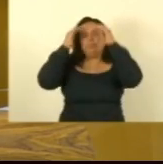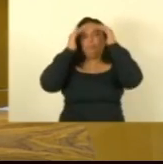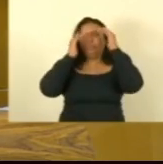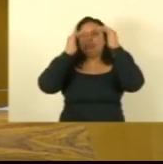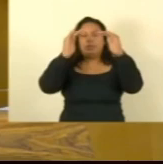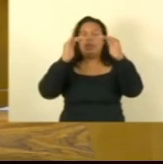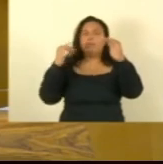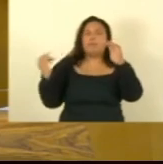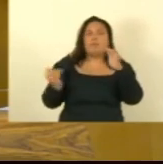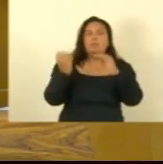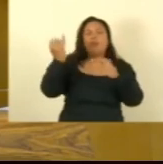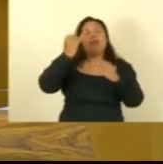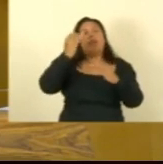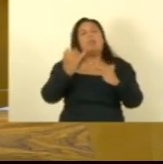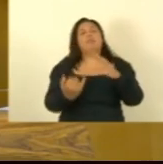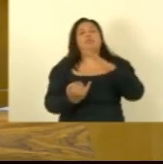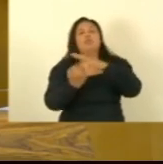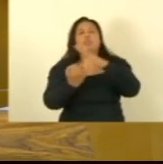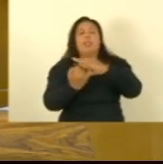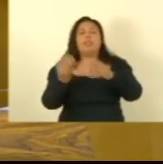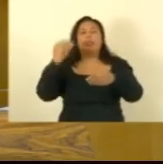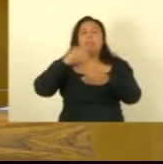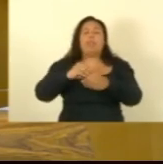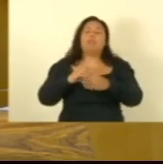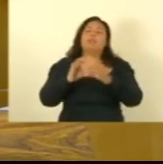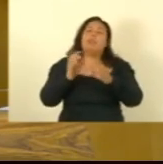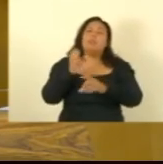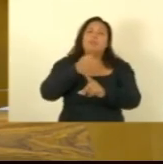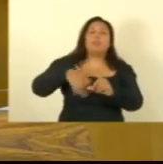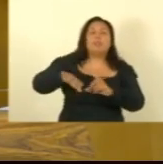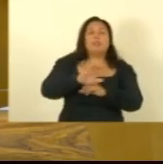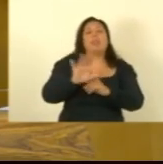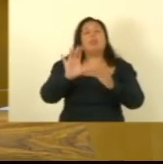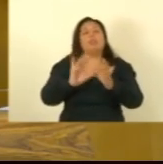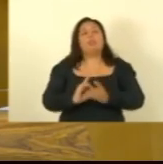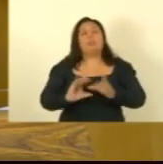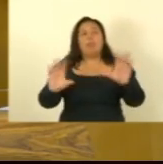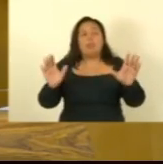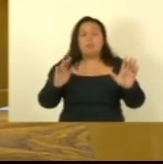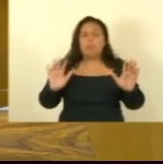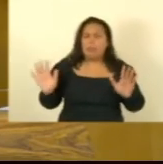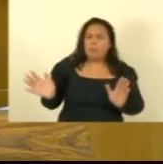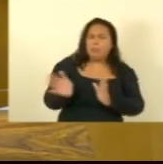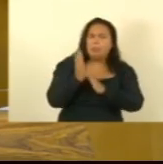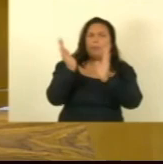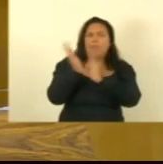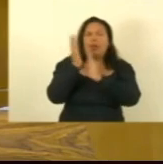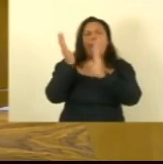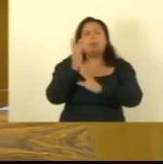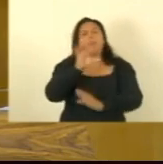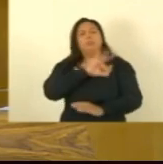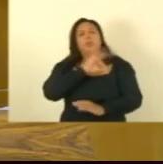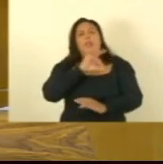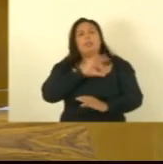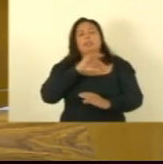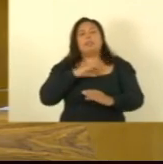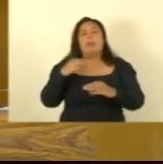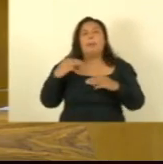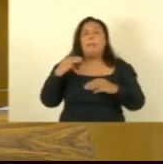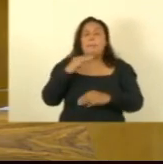dessa importante instituição no seio da sociedade democrática. Salve a Polícia Militar, seus oficiais e suas praças.